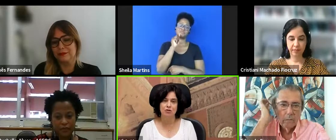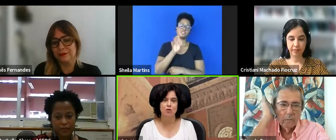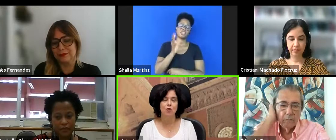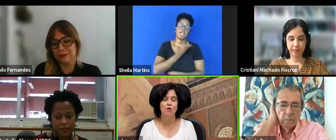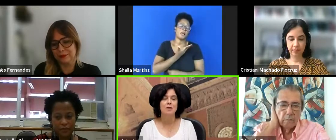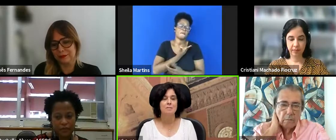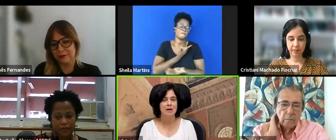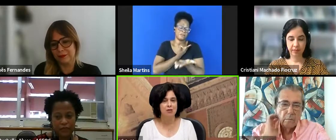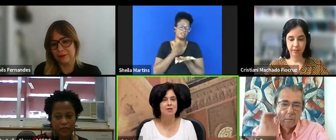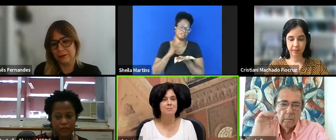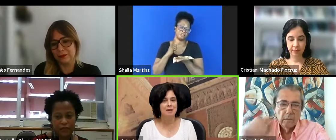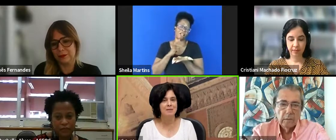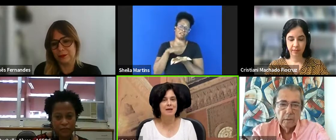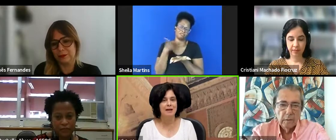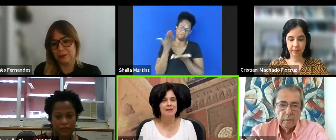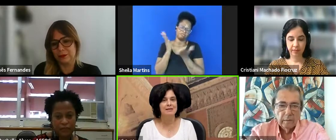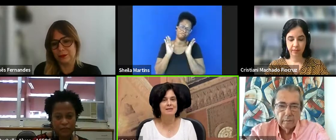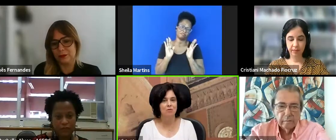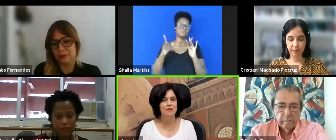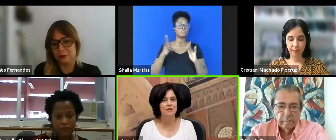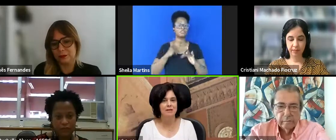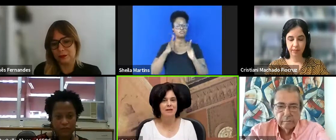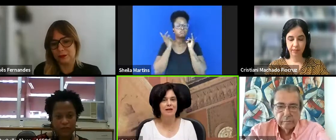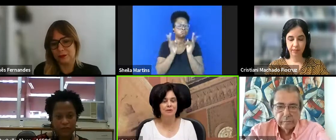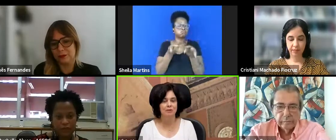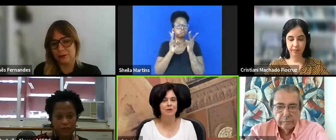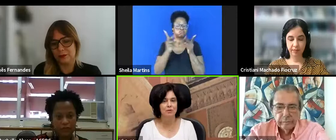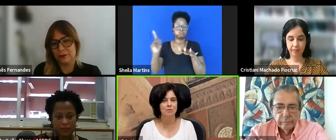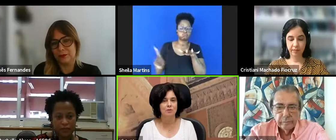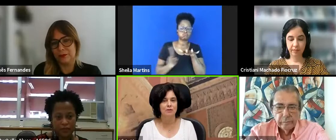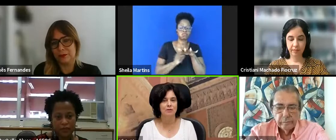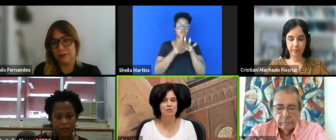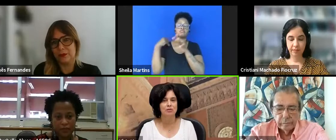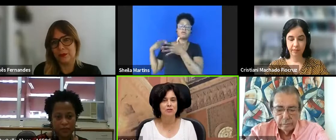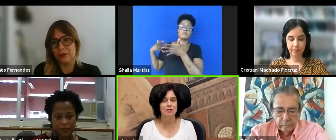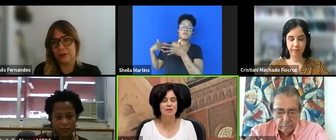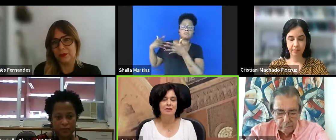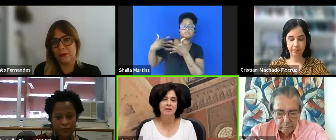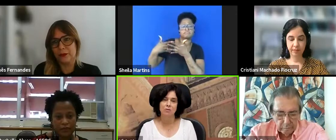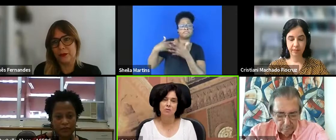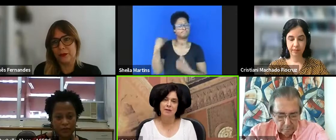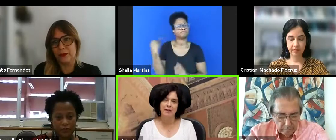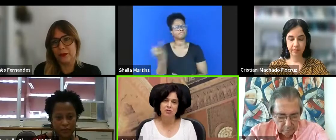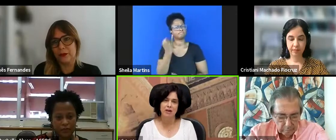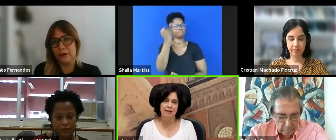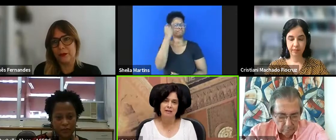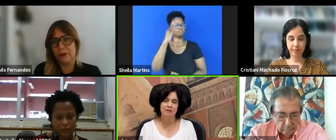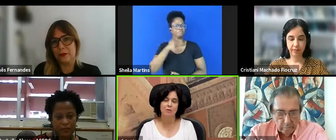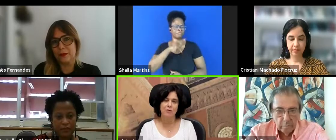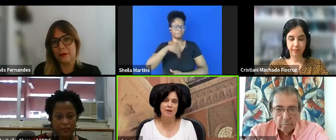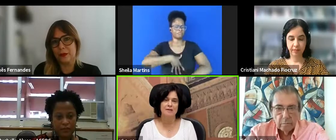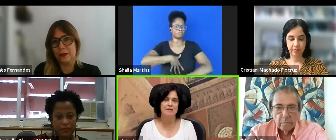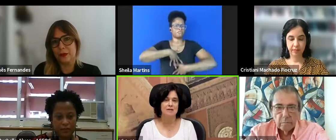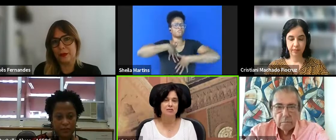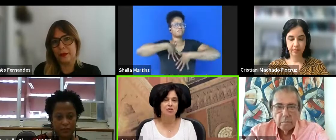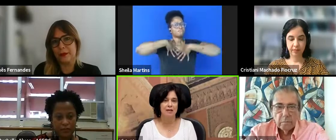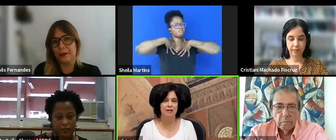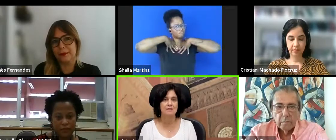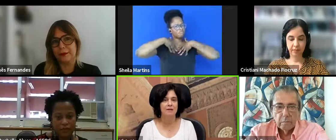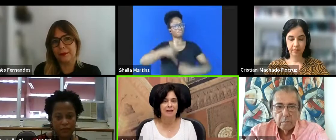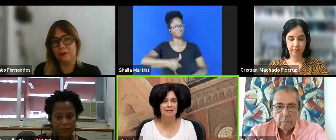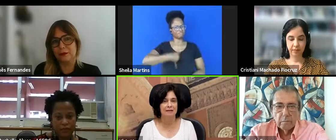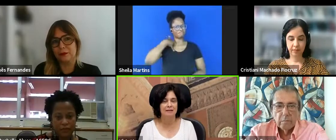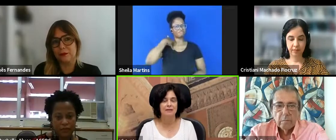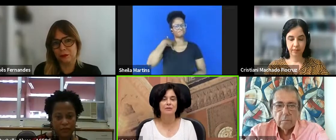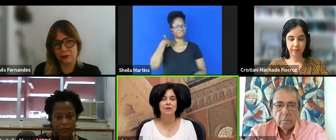nos deixou, mas que permanece com esse legado tão importante e homenageada com essa